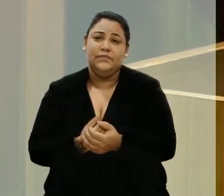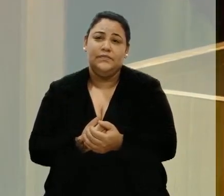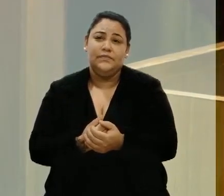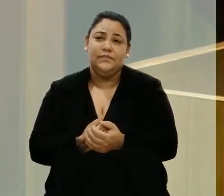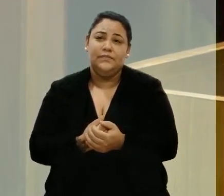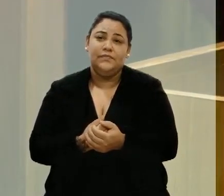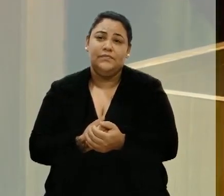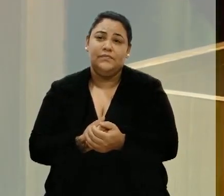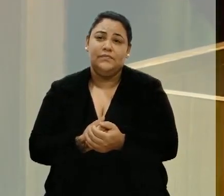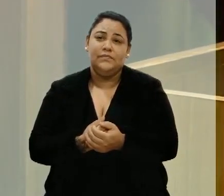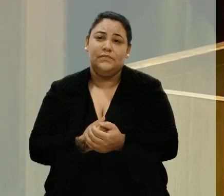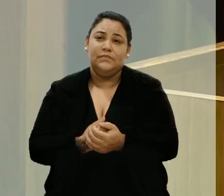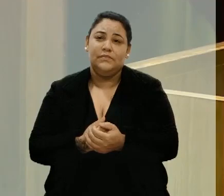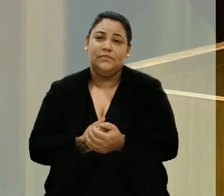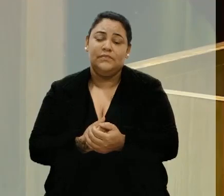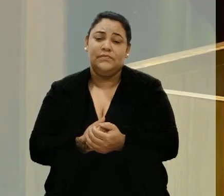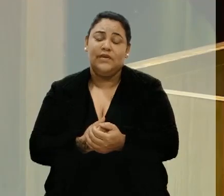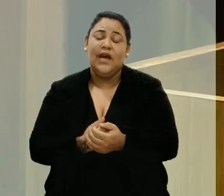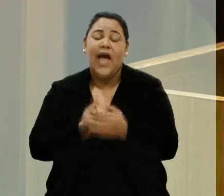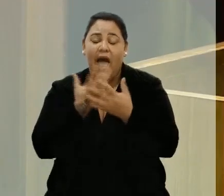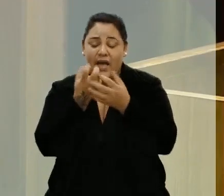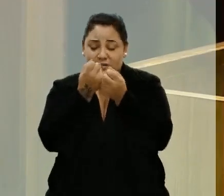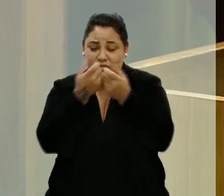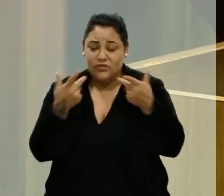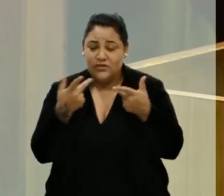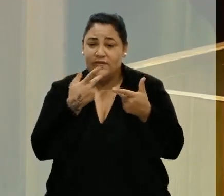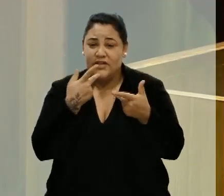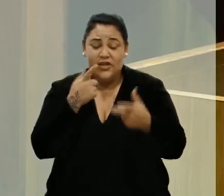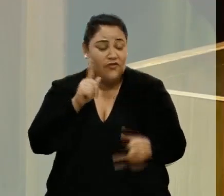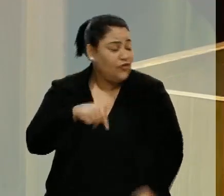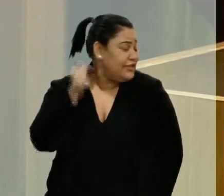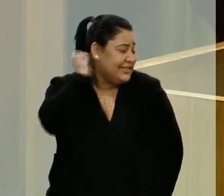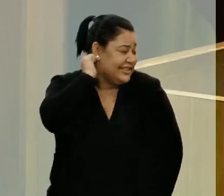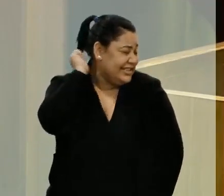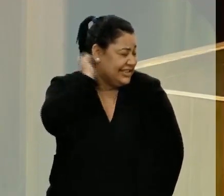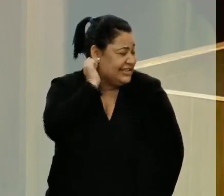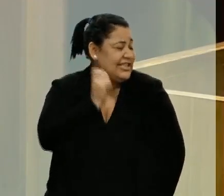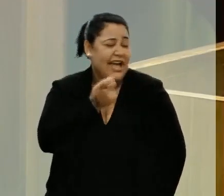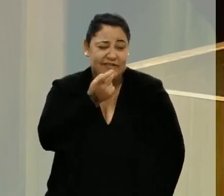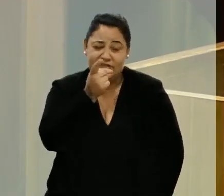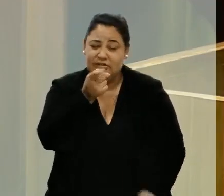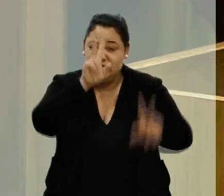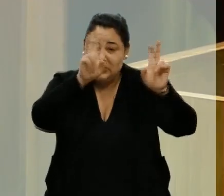É isso que eu me refiro. Eu chego a ficar estressado quando falo desses assuntos, porque eu